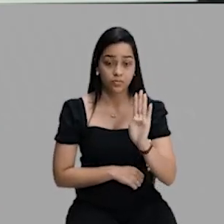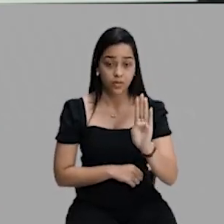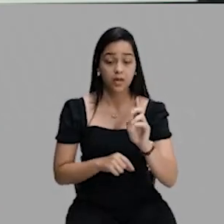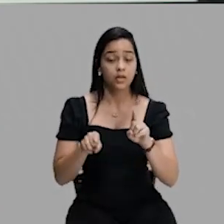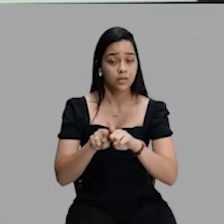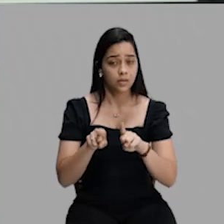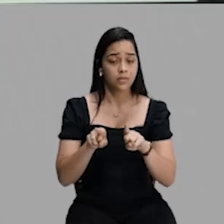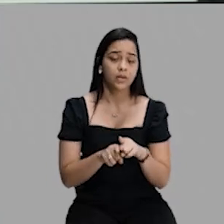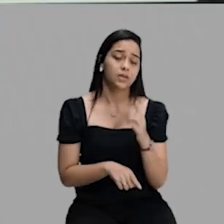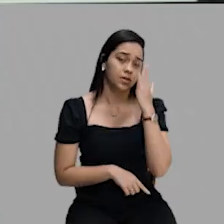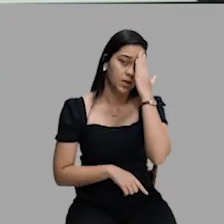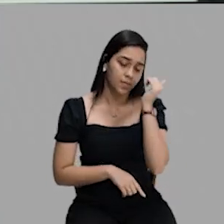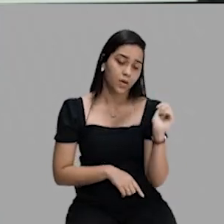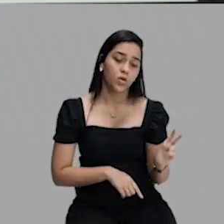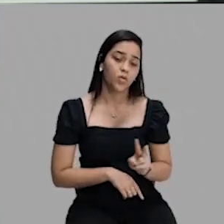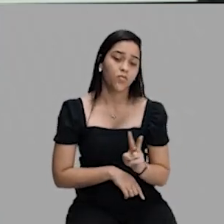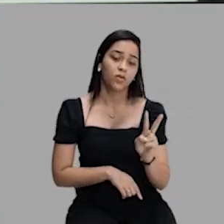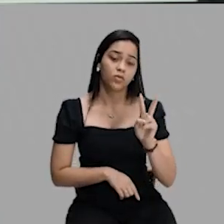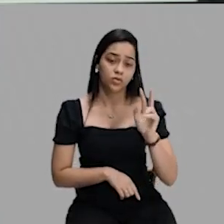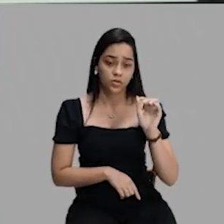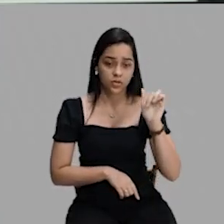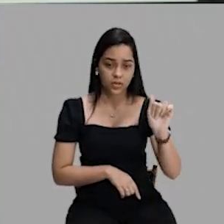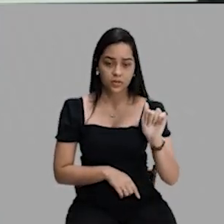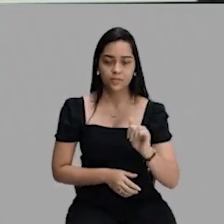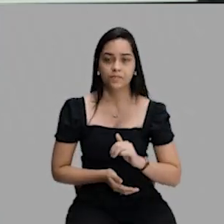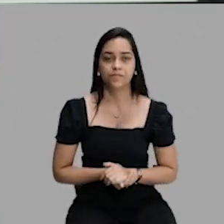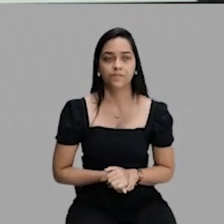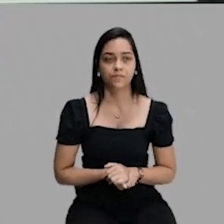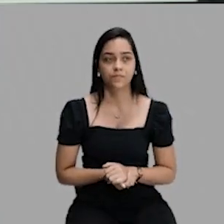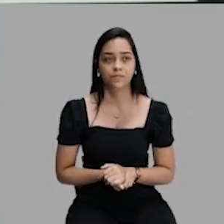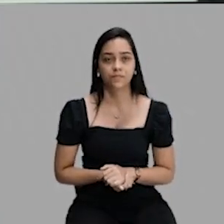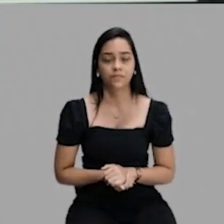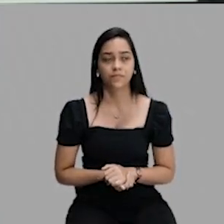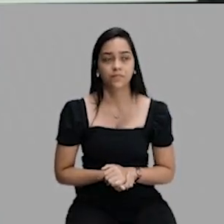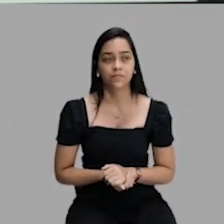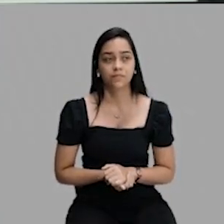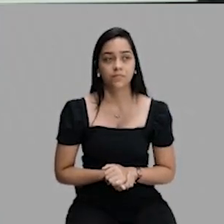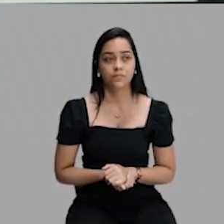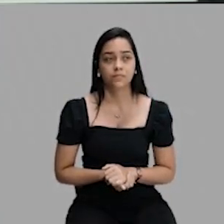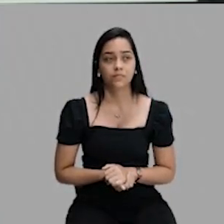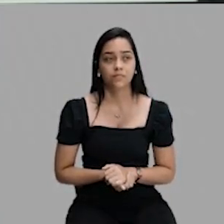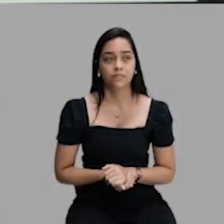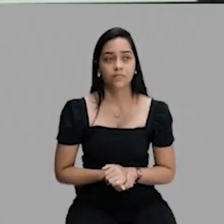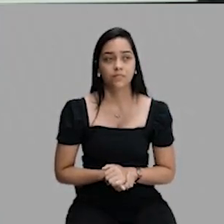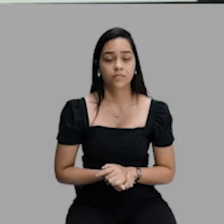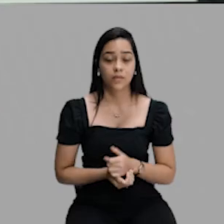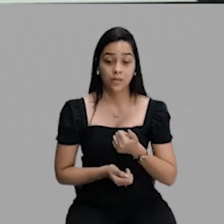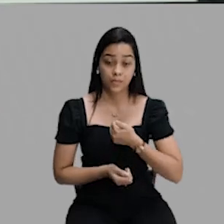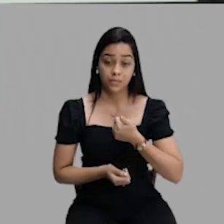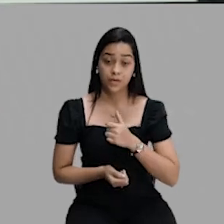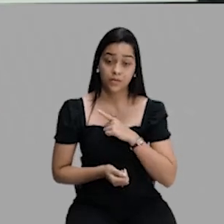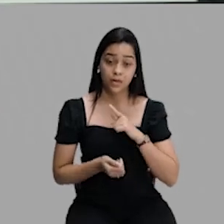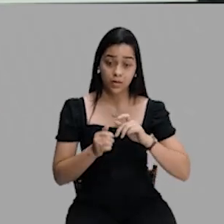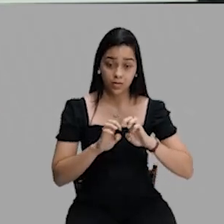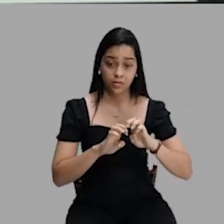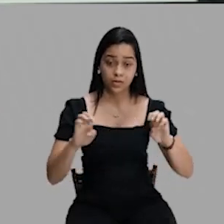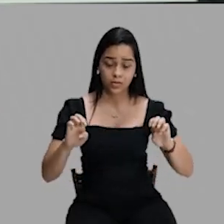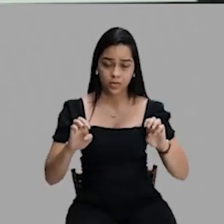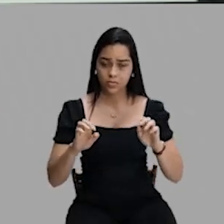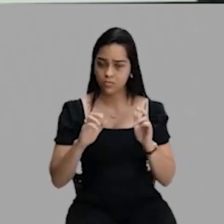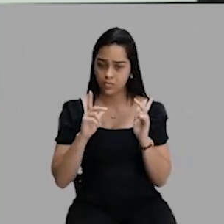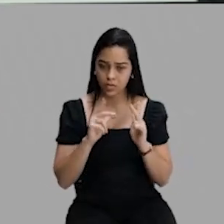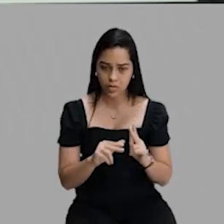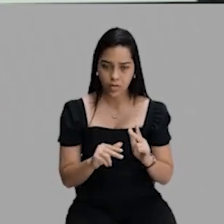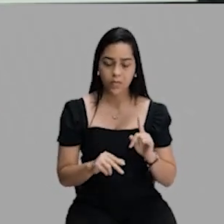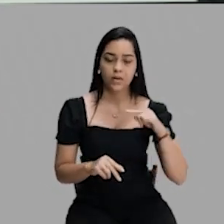e eu preciso saber o valor de A. Certo? O valor de A. Eu vou deixar primeiro a equação do jeito